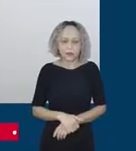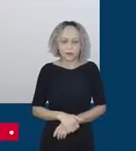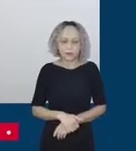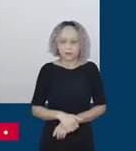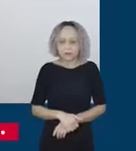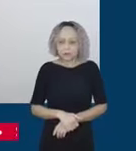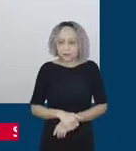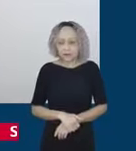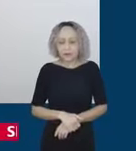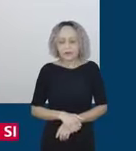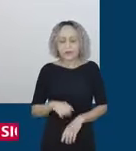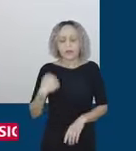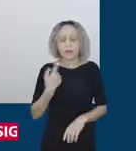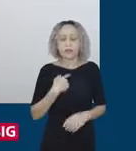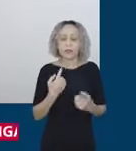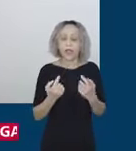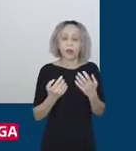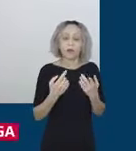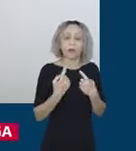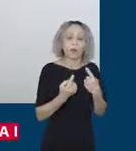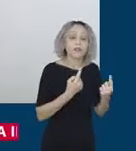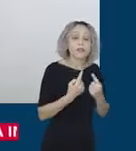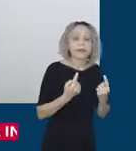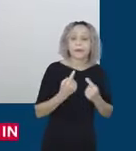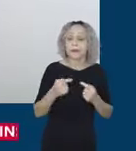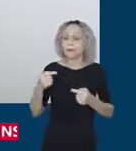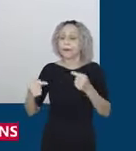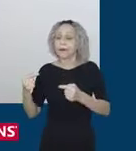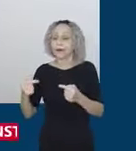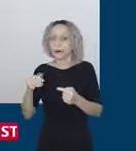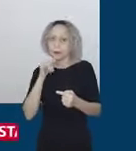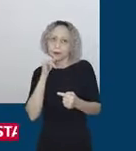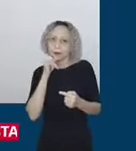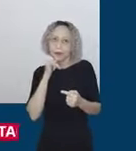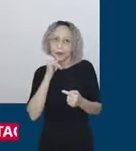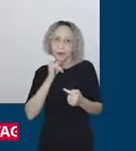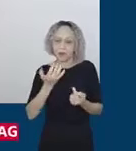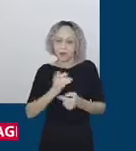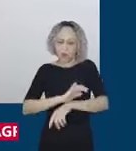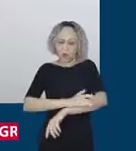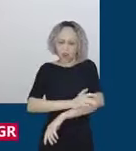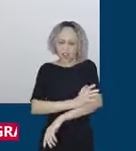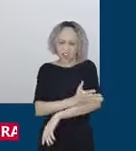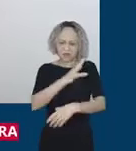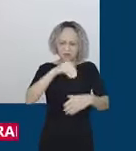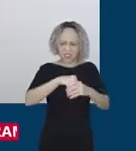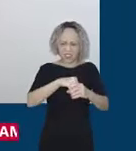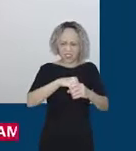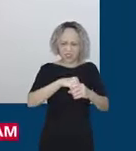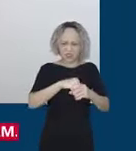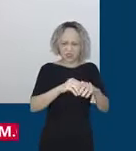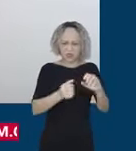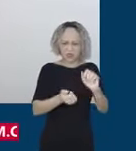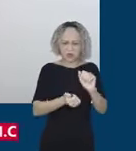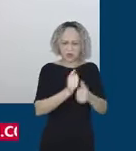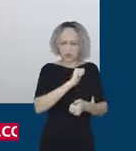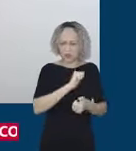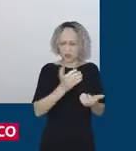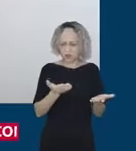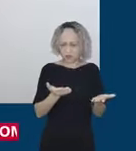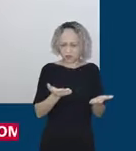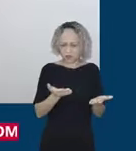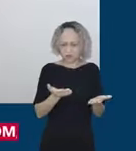uma série de debates, como, por exemplo, o racismo no futebol, incentivado, inclusive, aqui pela